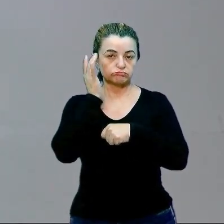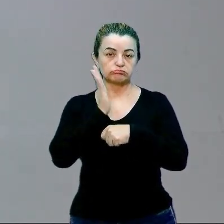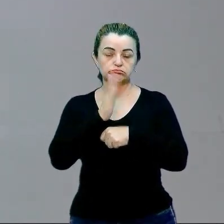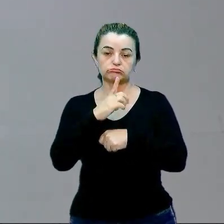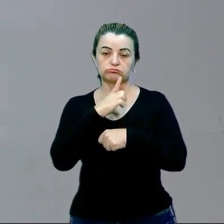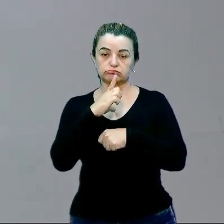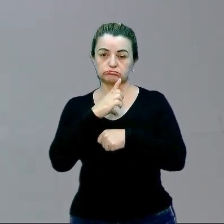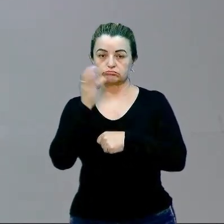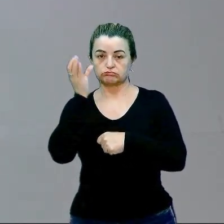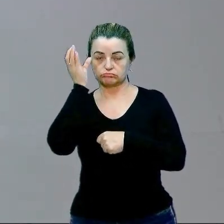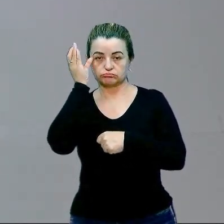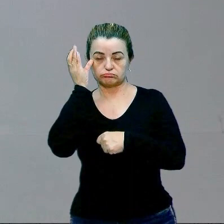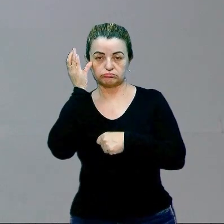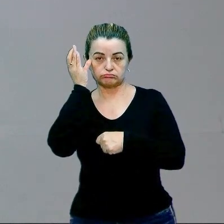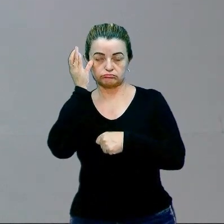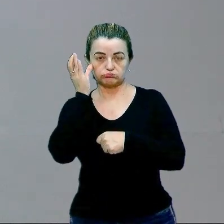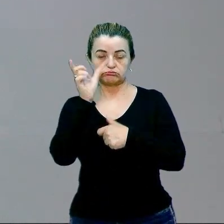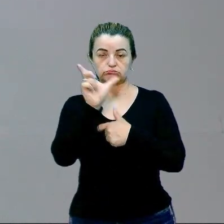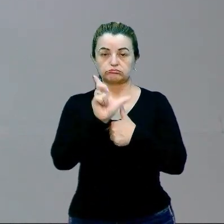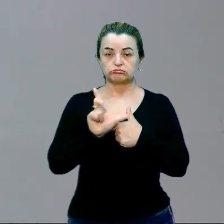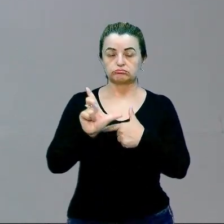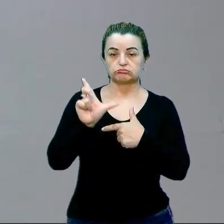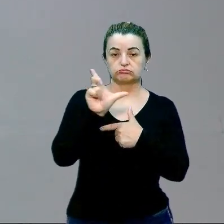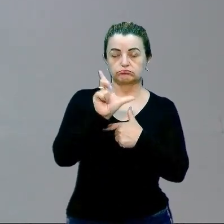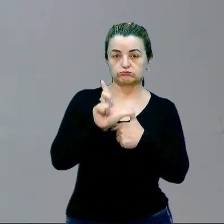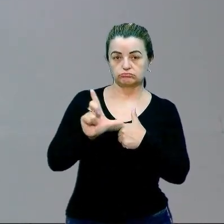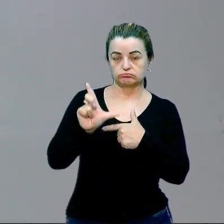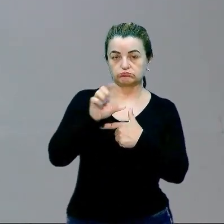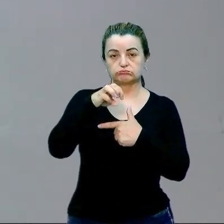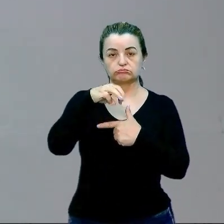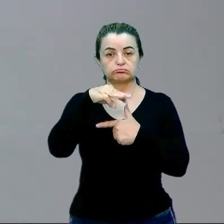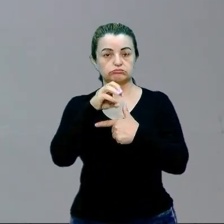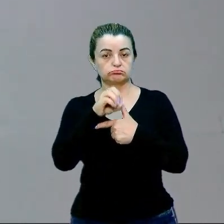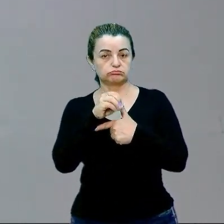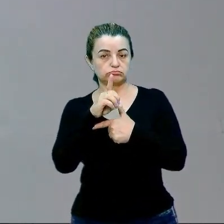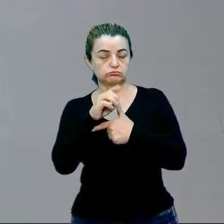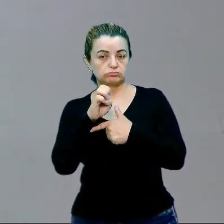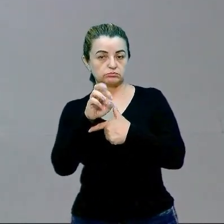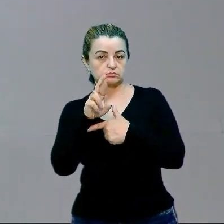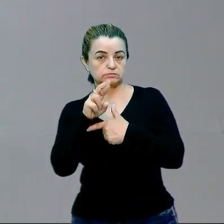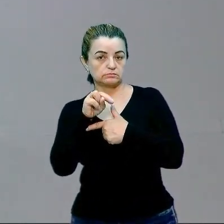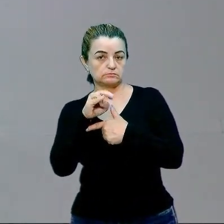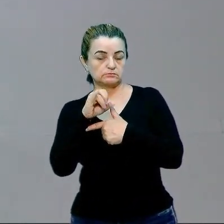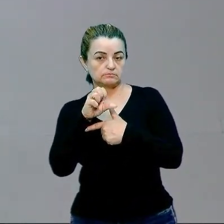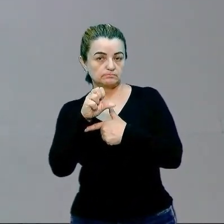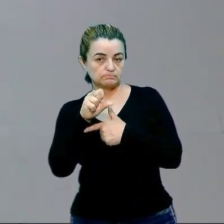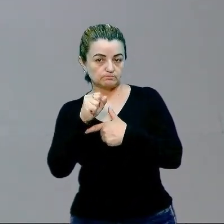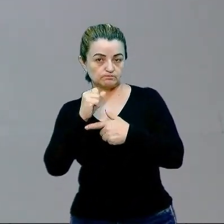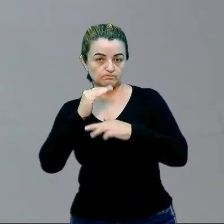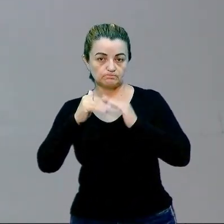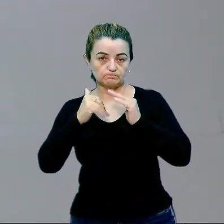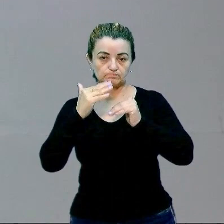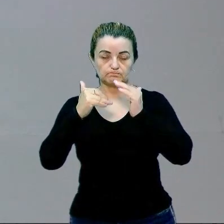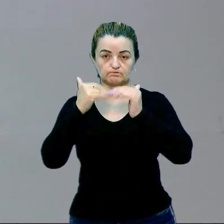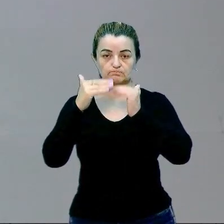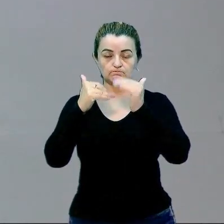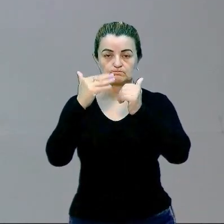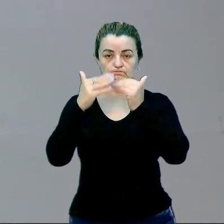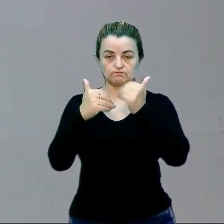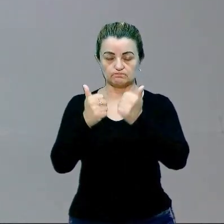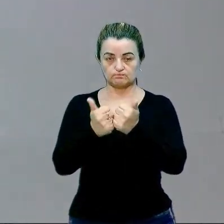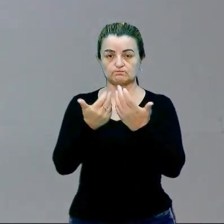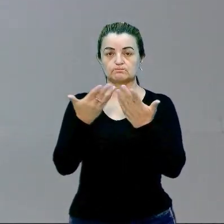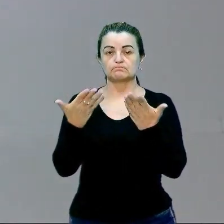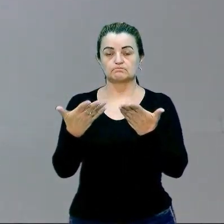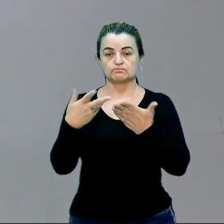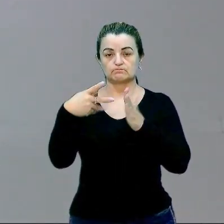tenho uma consciência ali, eu tenho uma literatura modernista de fato formada, e que essa literatura ela se desenvolve tanto na